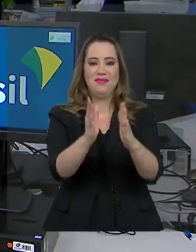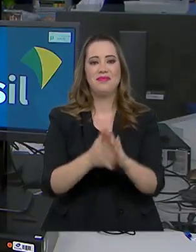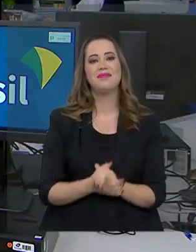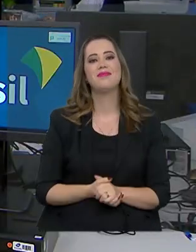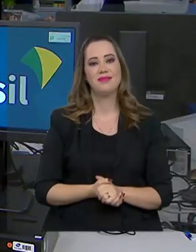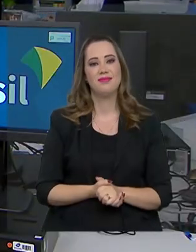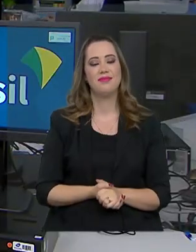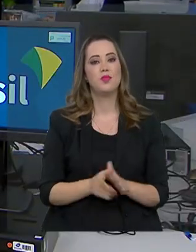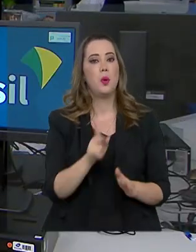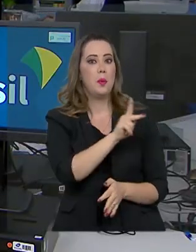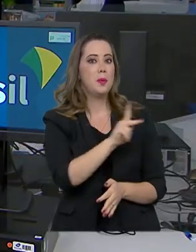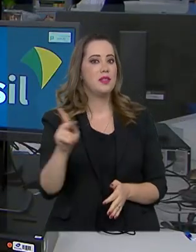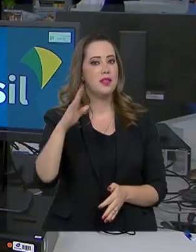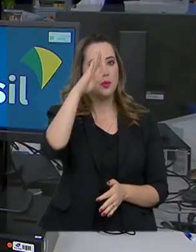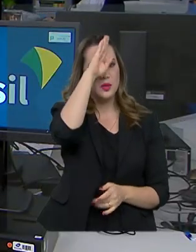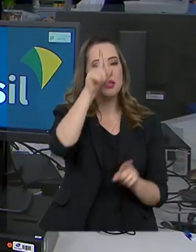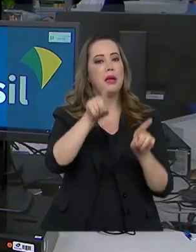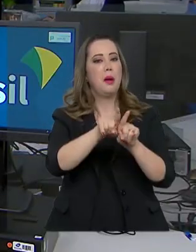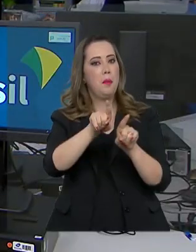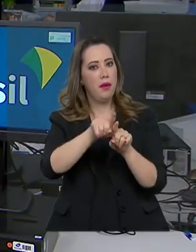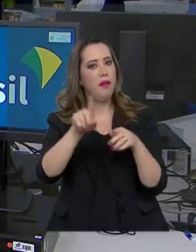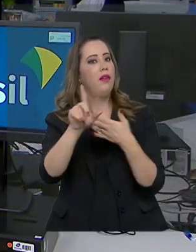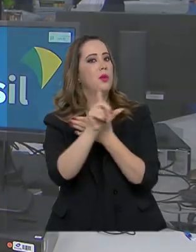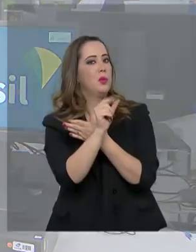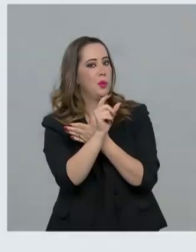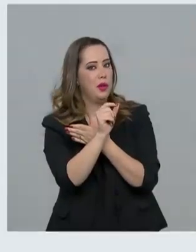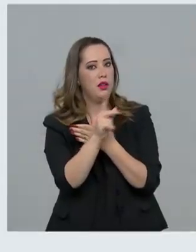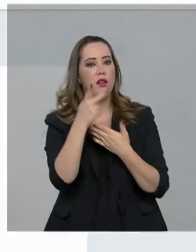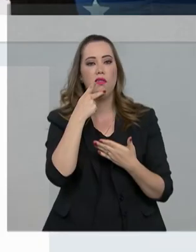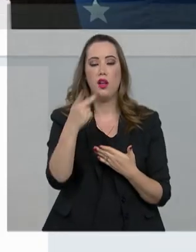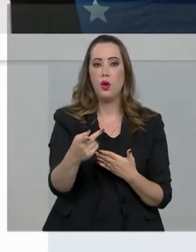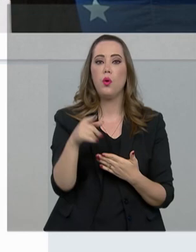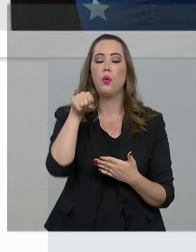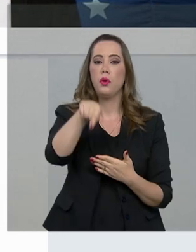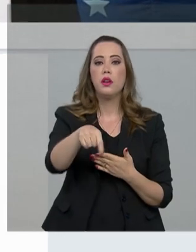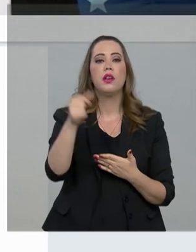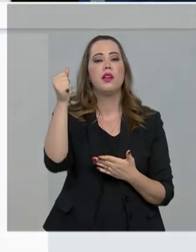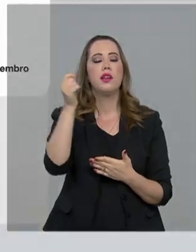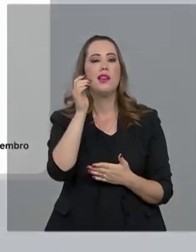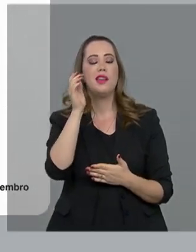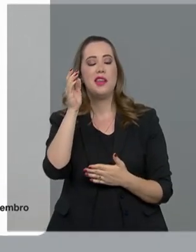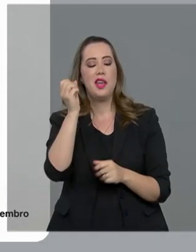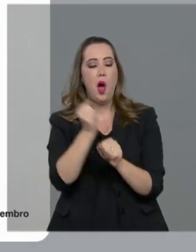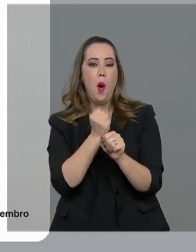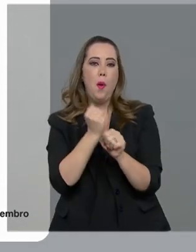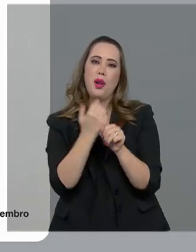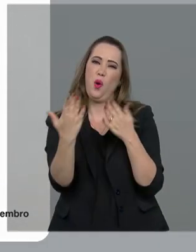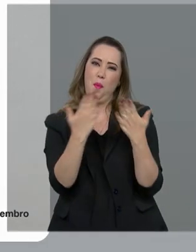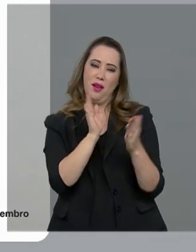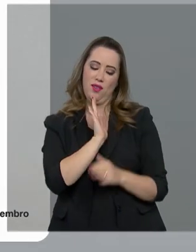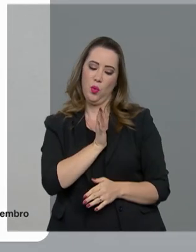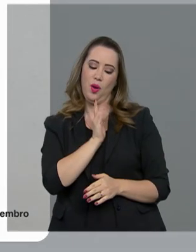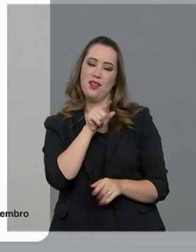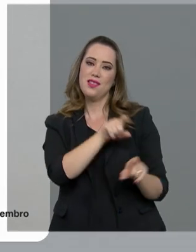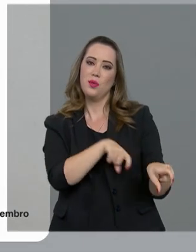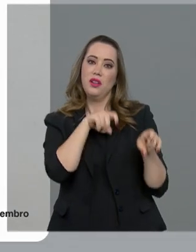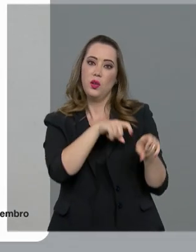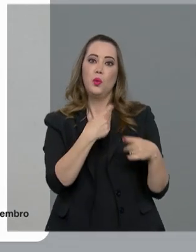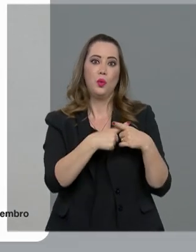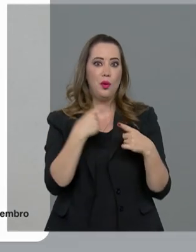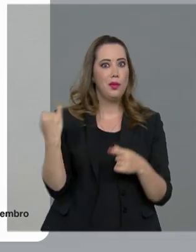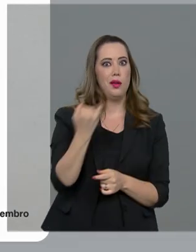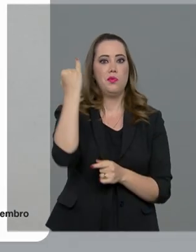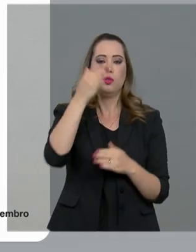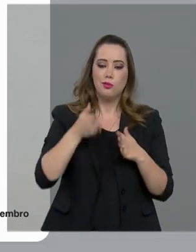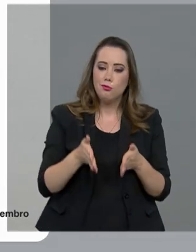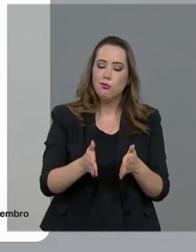E o presidente Jair Bolsonaro, também pelo Twitter, destacou que a obra é no coração do agronegócio e vai diminuir os custos